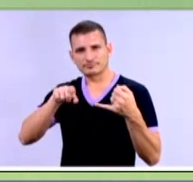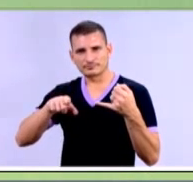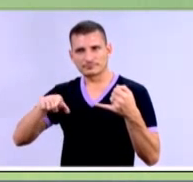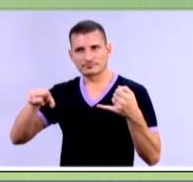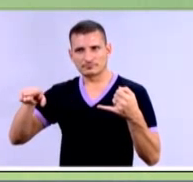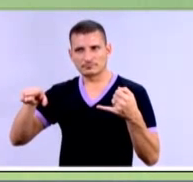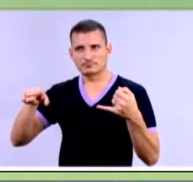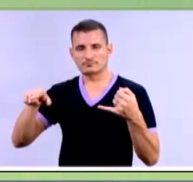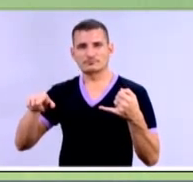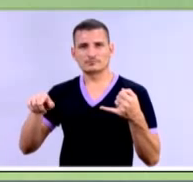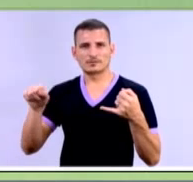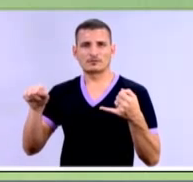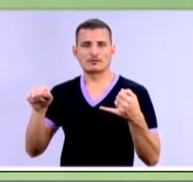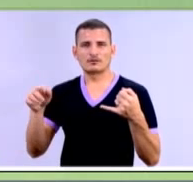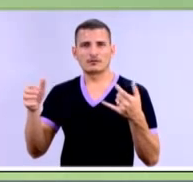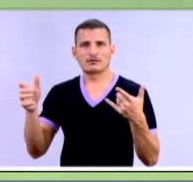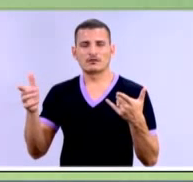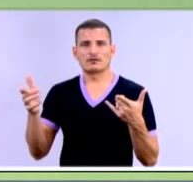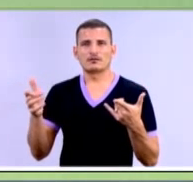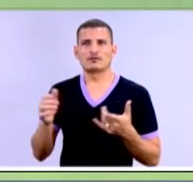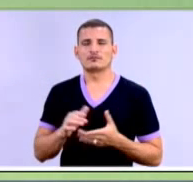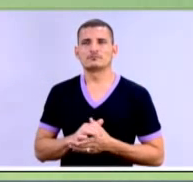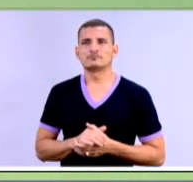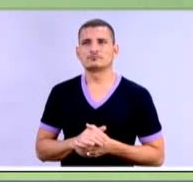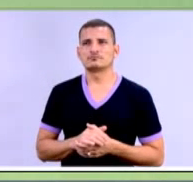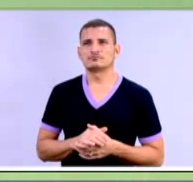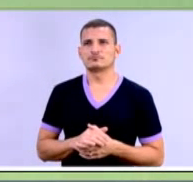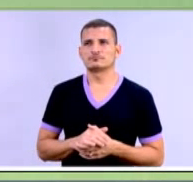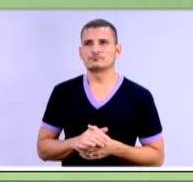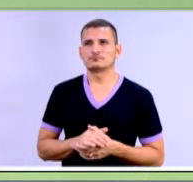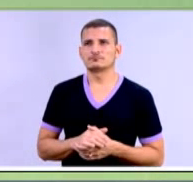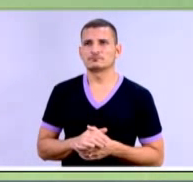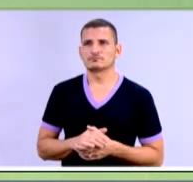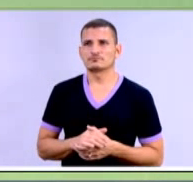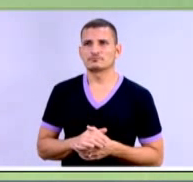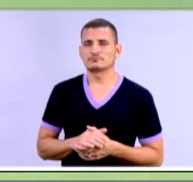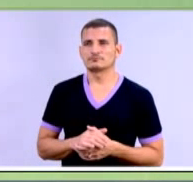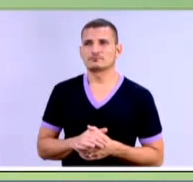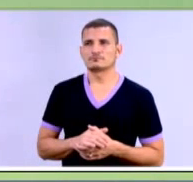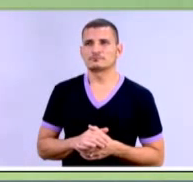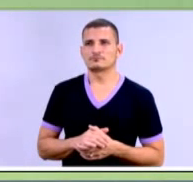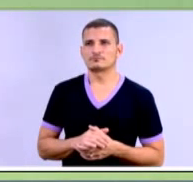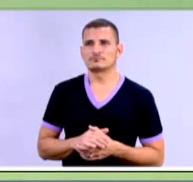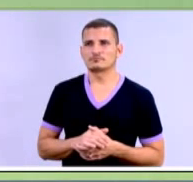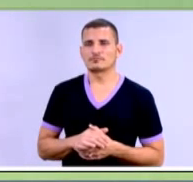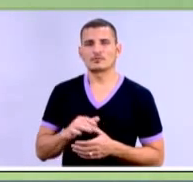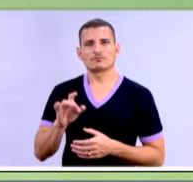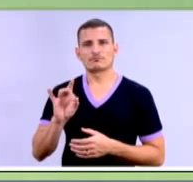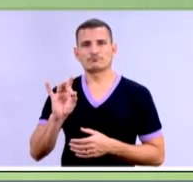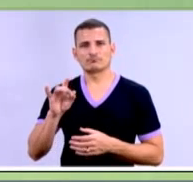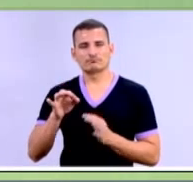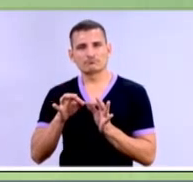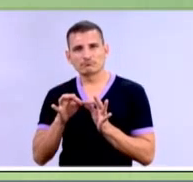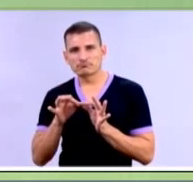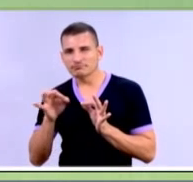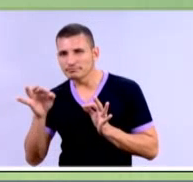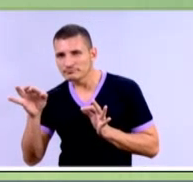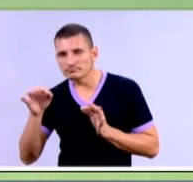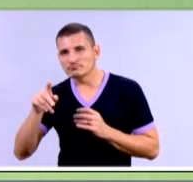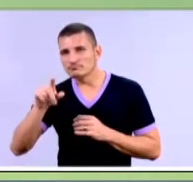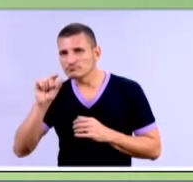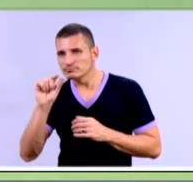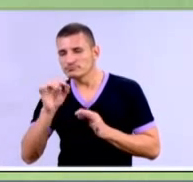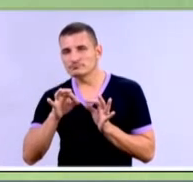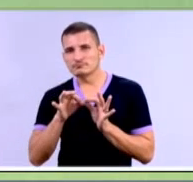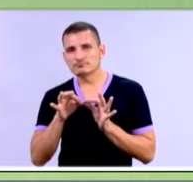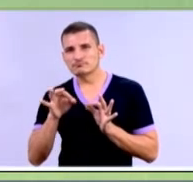distâncias sem necessidade de regenerar o sinal. E aí são alguns poucos quilômetros, e algumas situações pode ser até